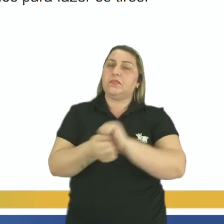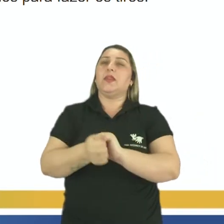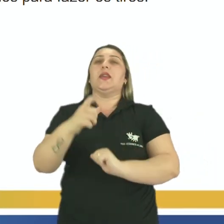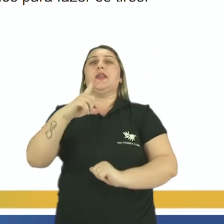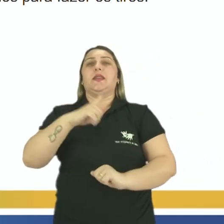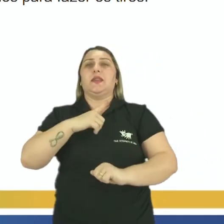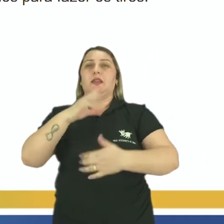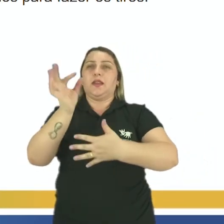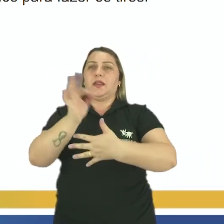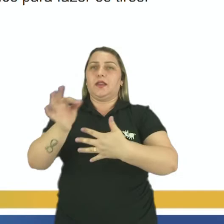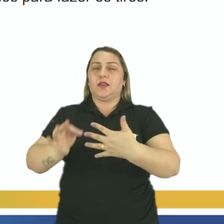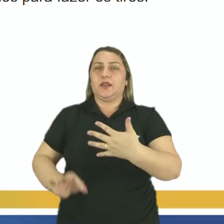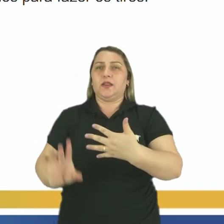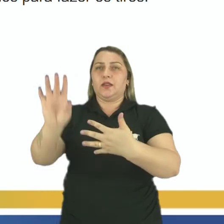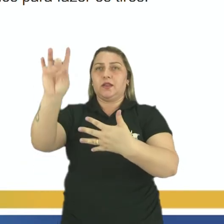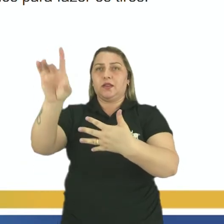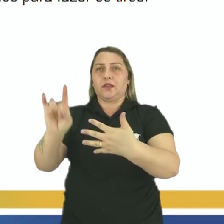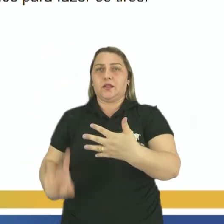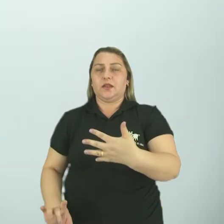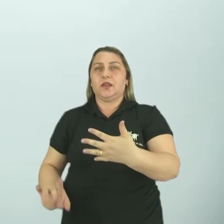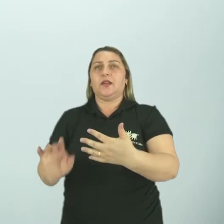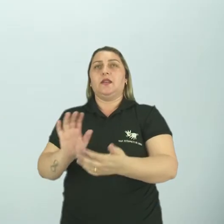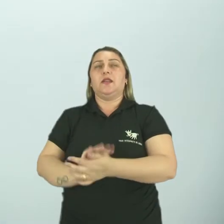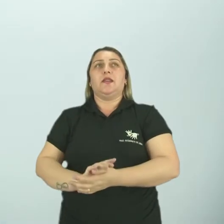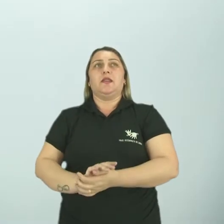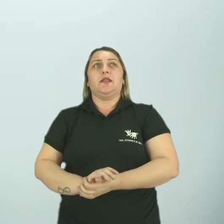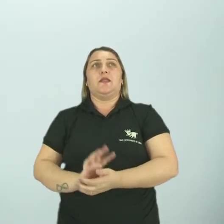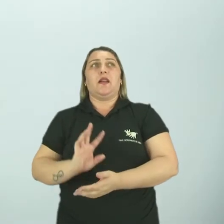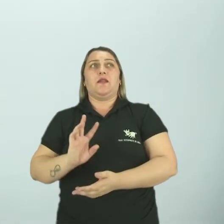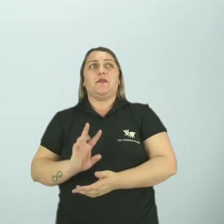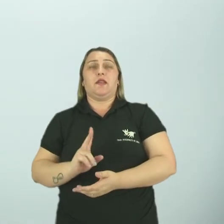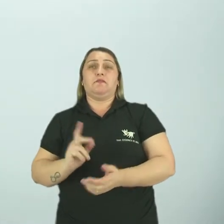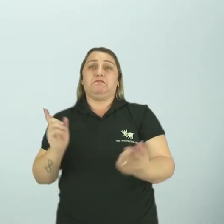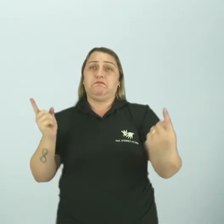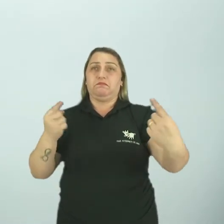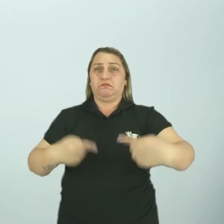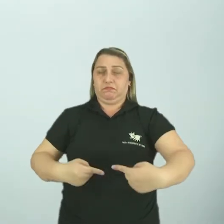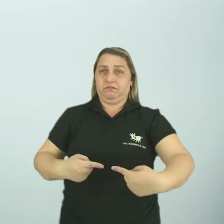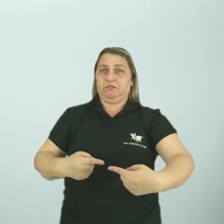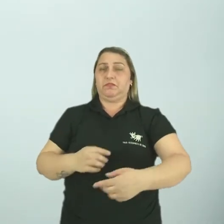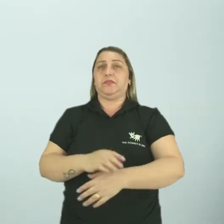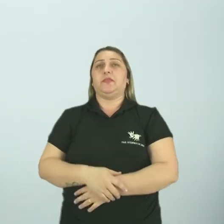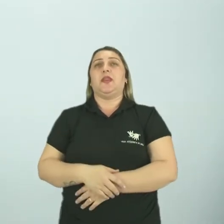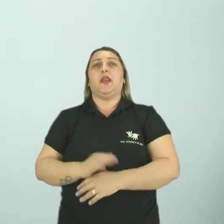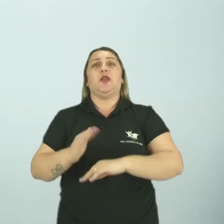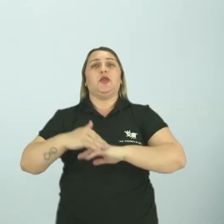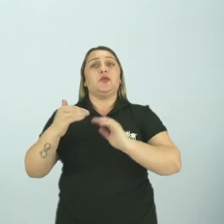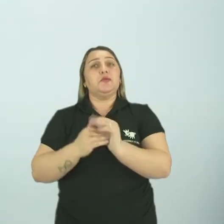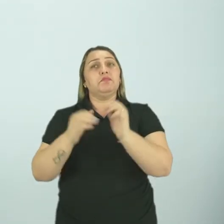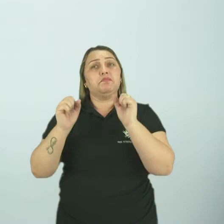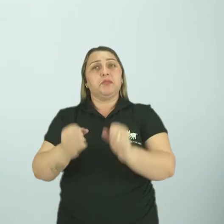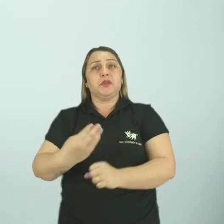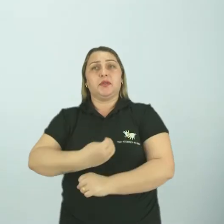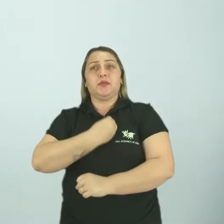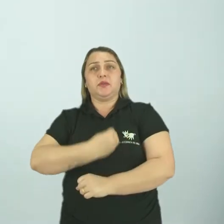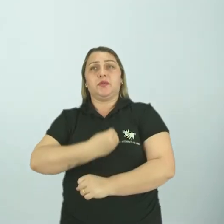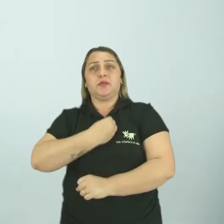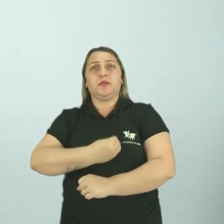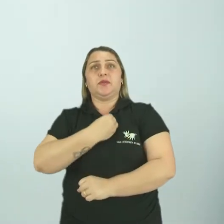as classificações de cada um, então a gente vai disputar igual para igual e todos podem participar